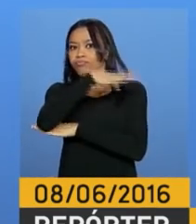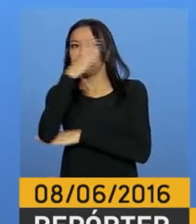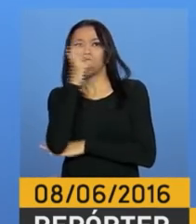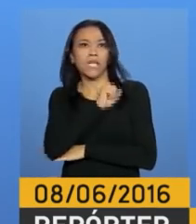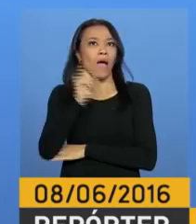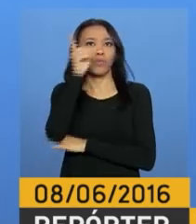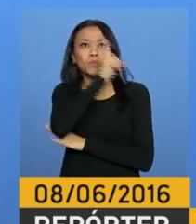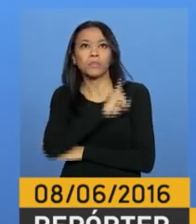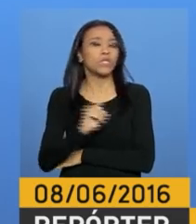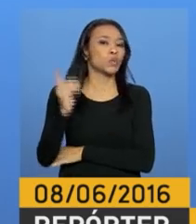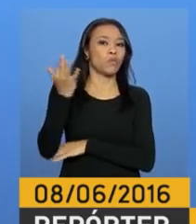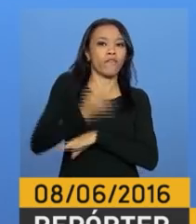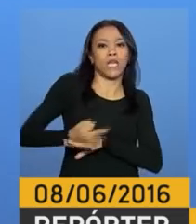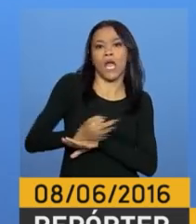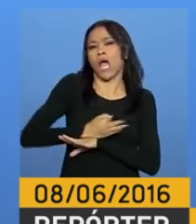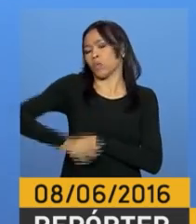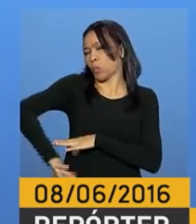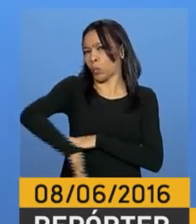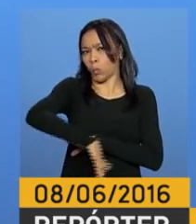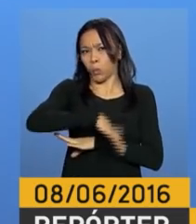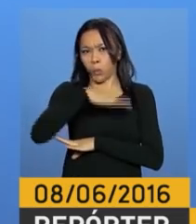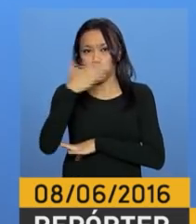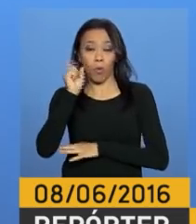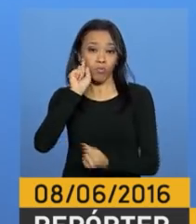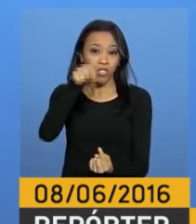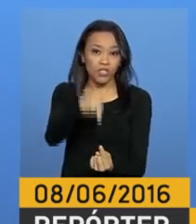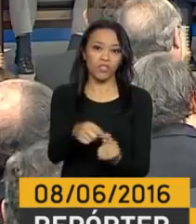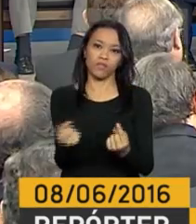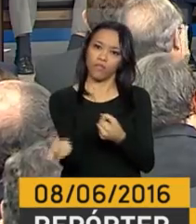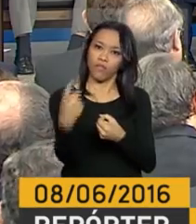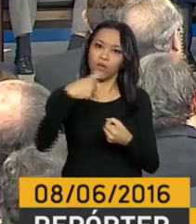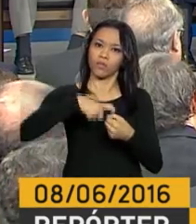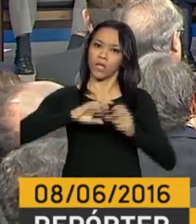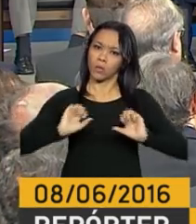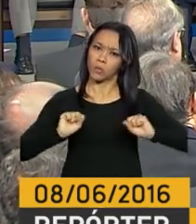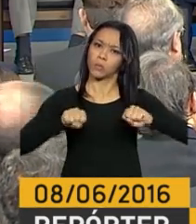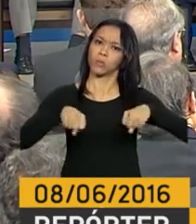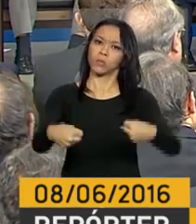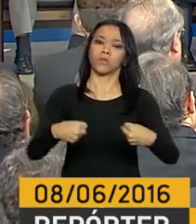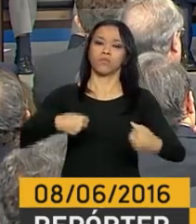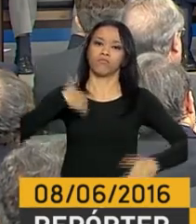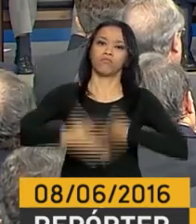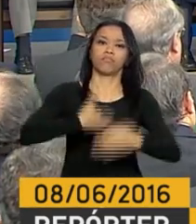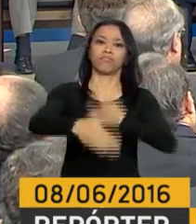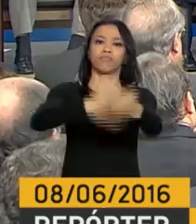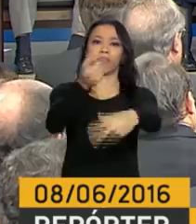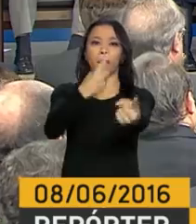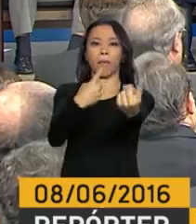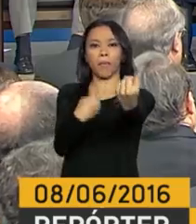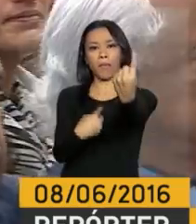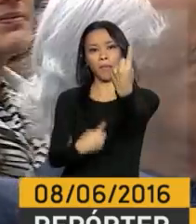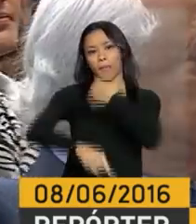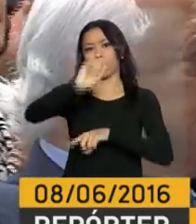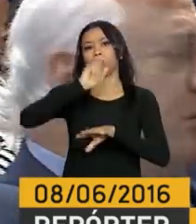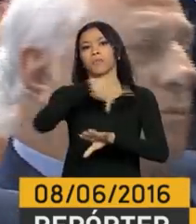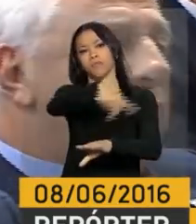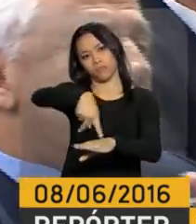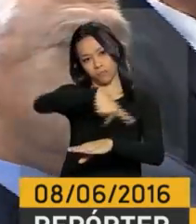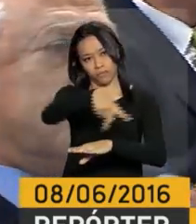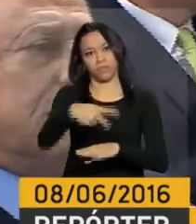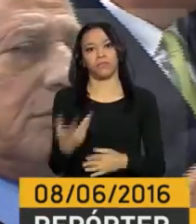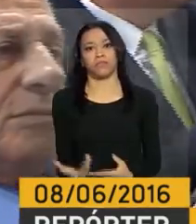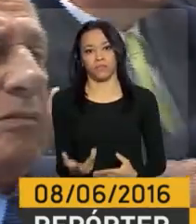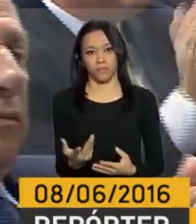e feriados paraa retomada do crescimento do Brasil para isso que nós viemos aqui nós viemos